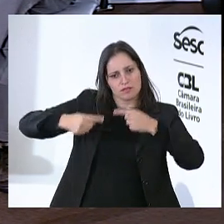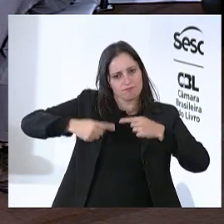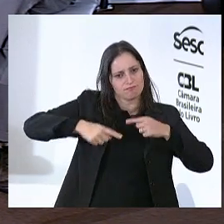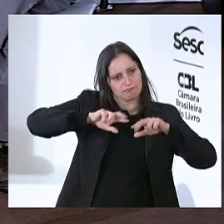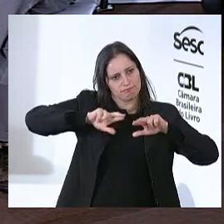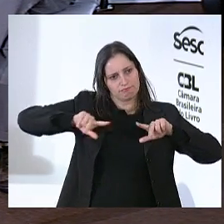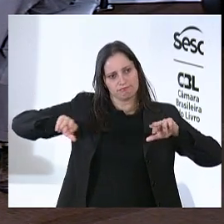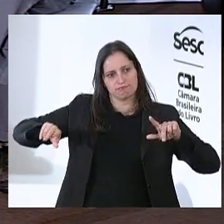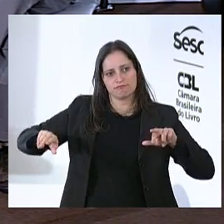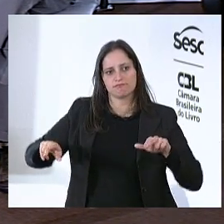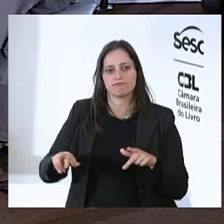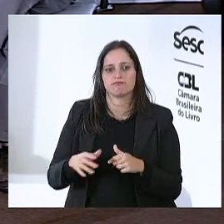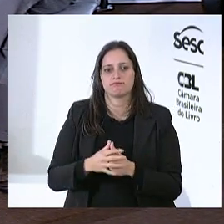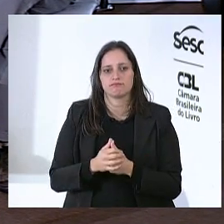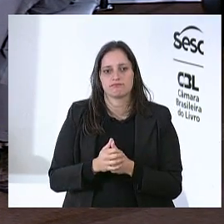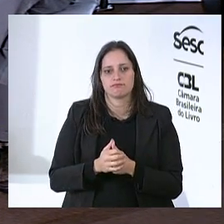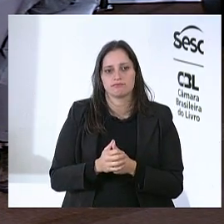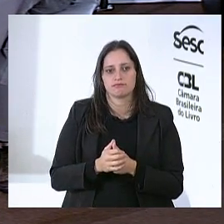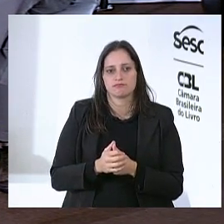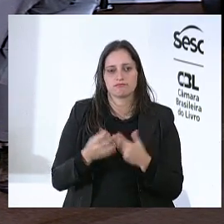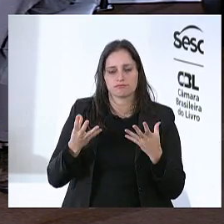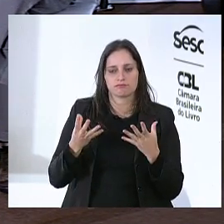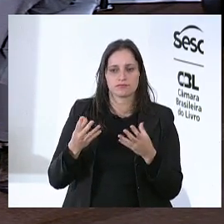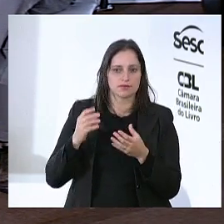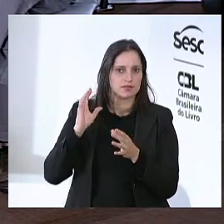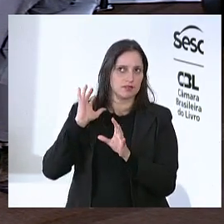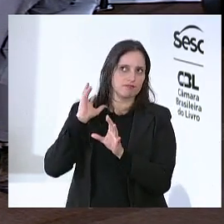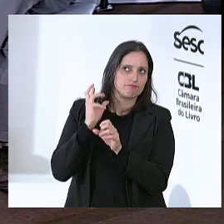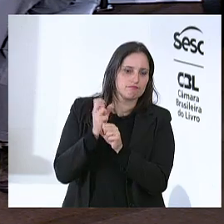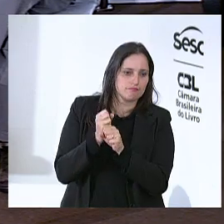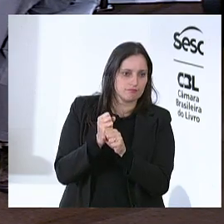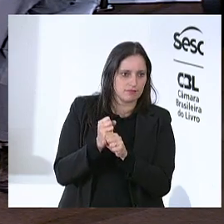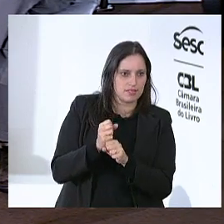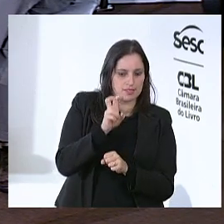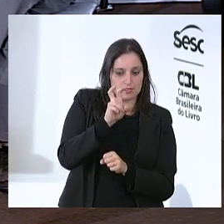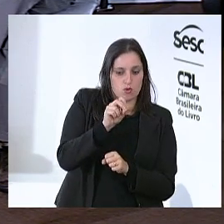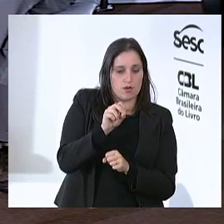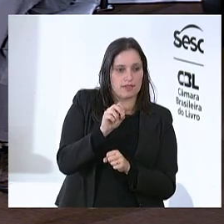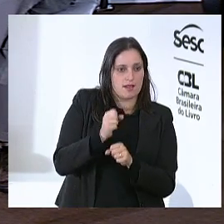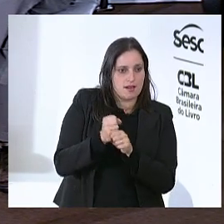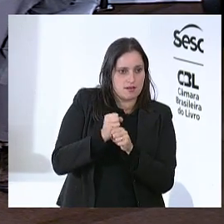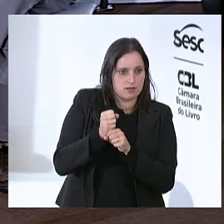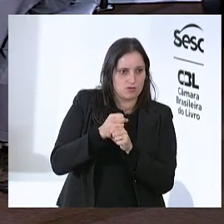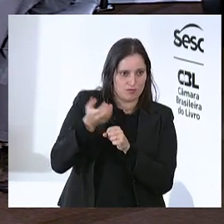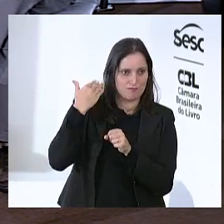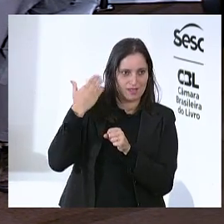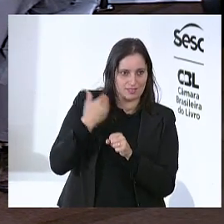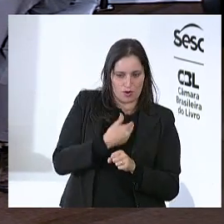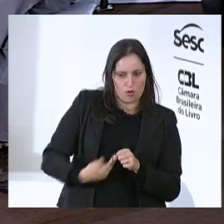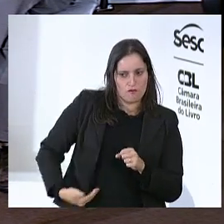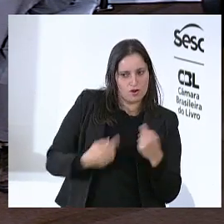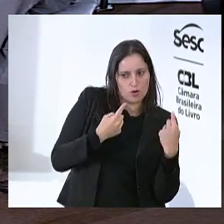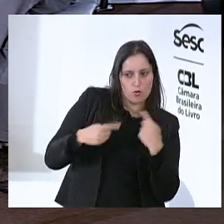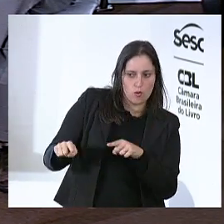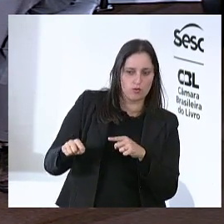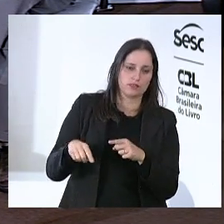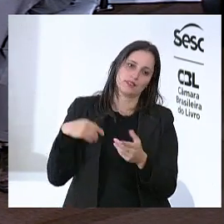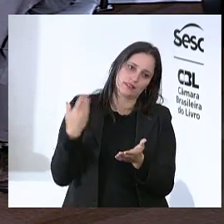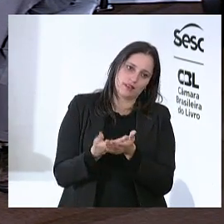acirradas. Em torno dos 50 anos do golpe, muito interessante, há toda uma demanda por memória,